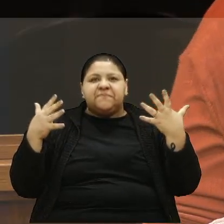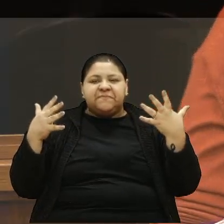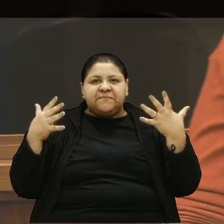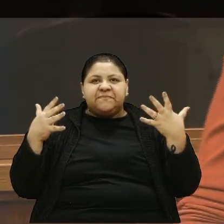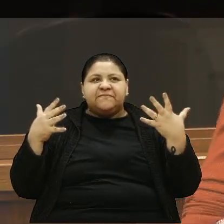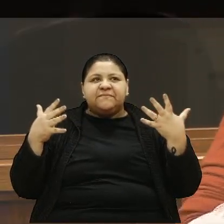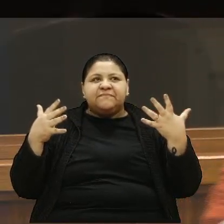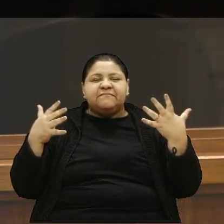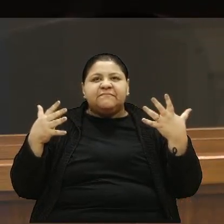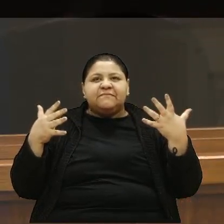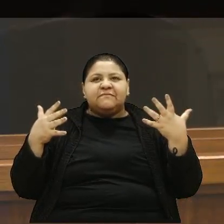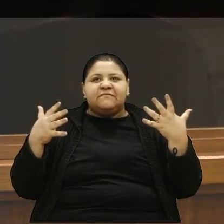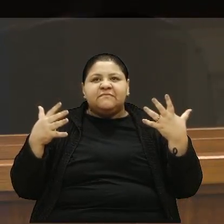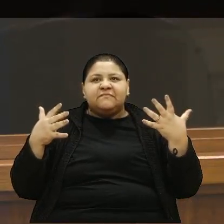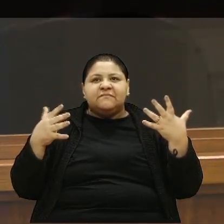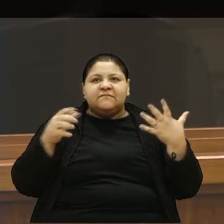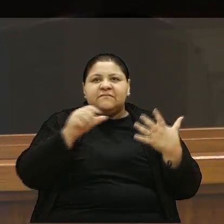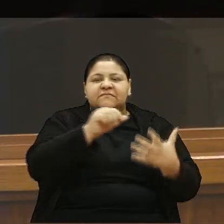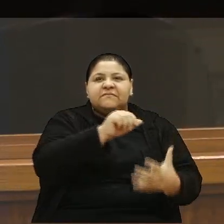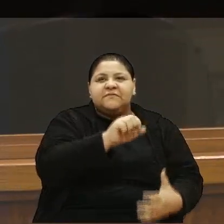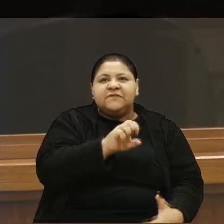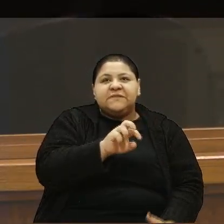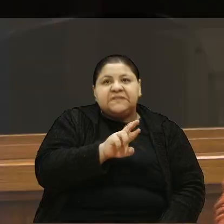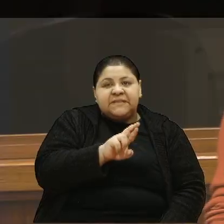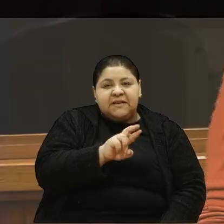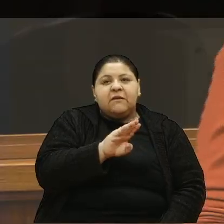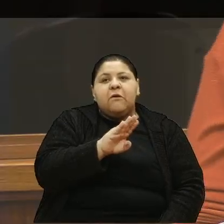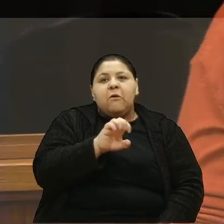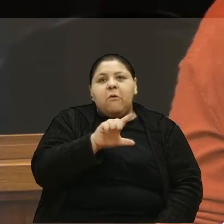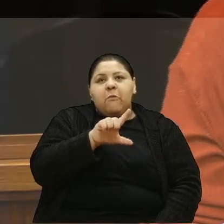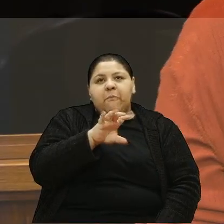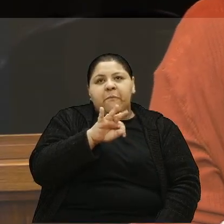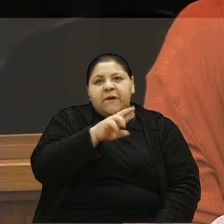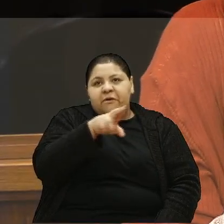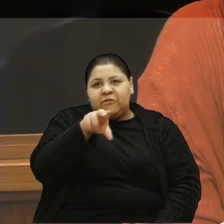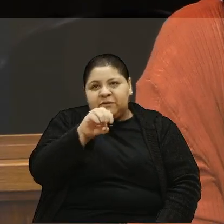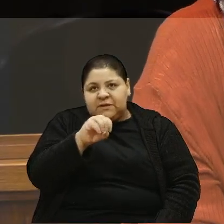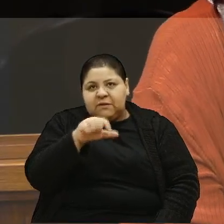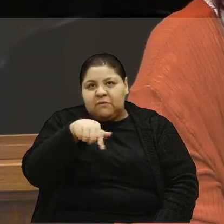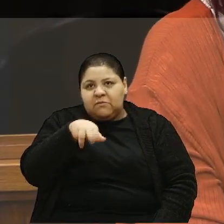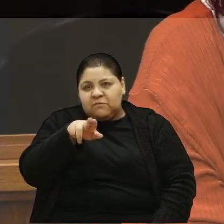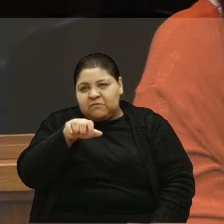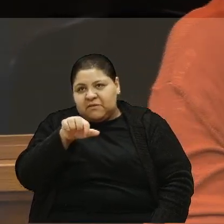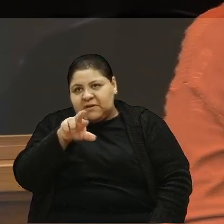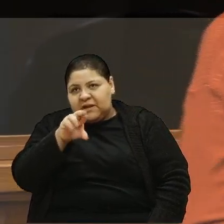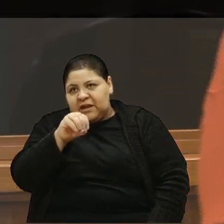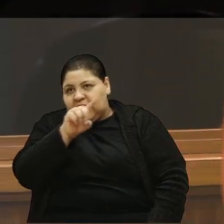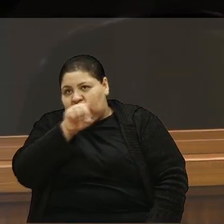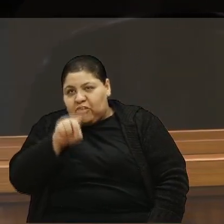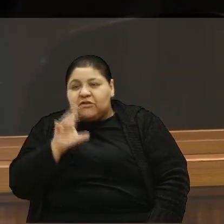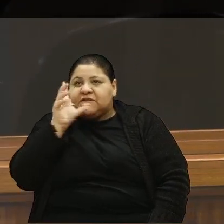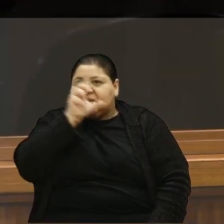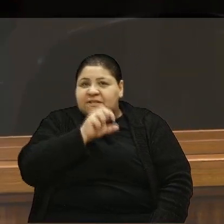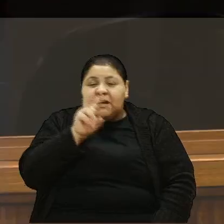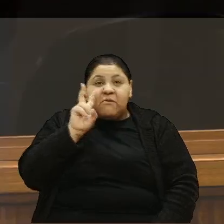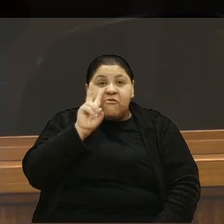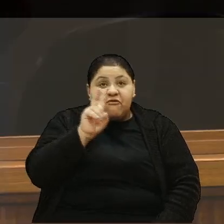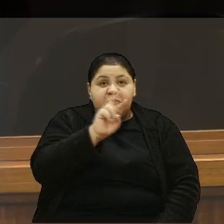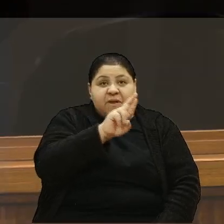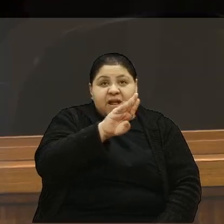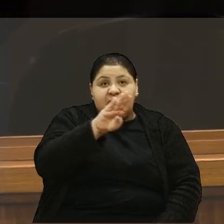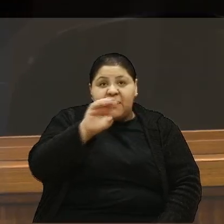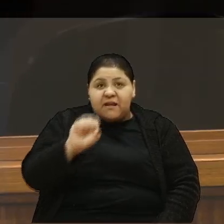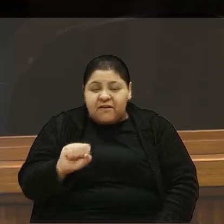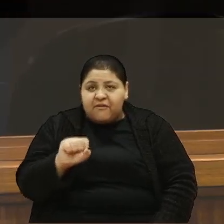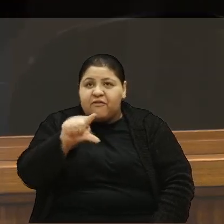hoje ao Ser Beltrão de Queiroz. Sábado de tarde eu tive a oportunidade de assistir pela RBS